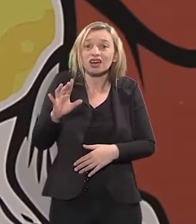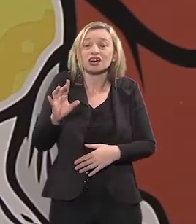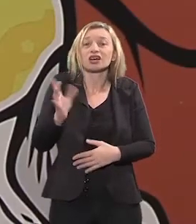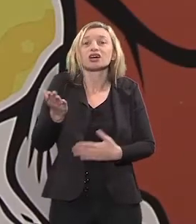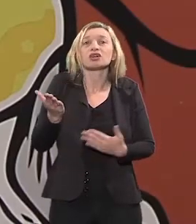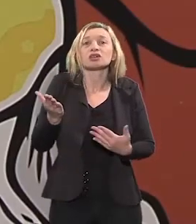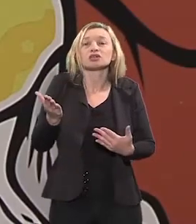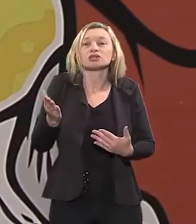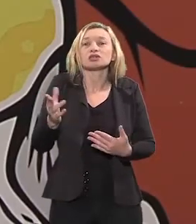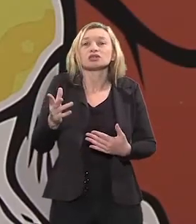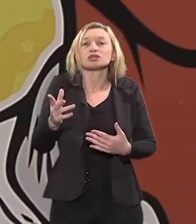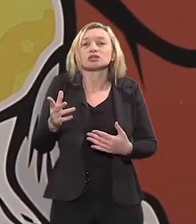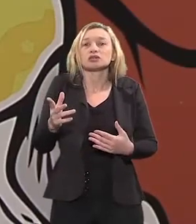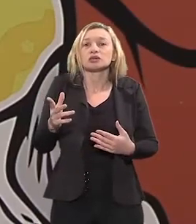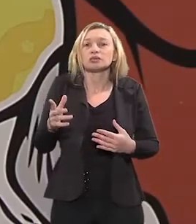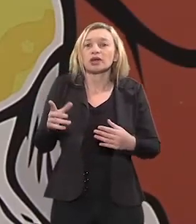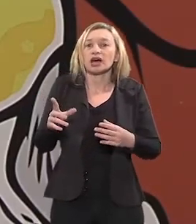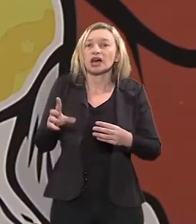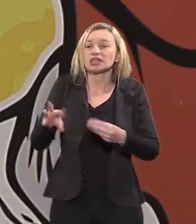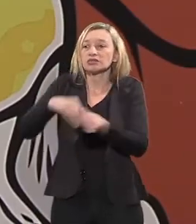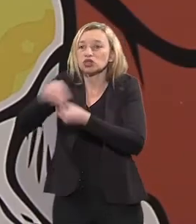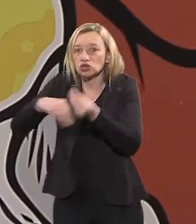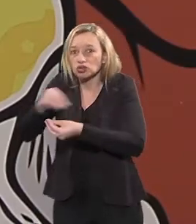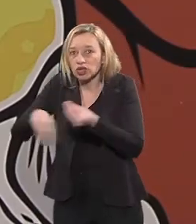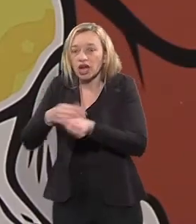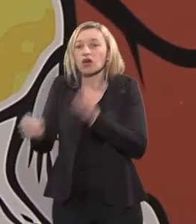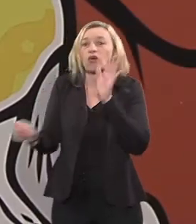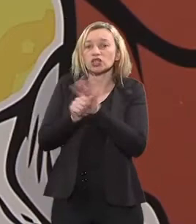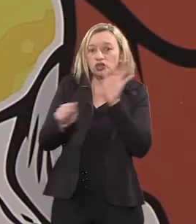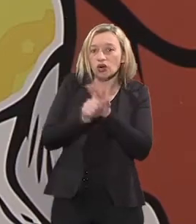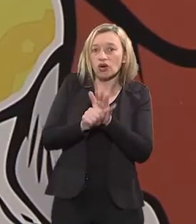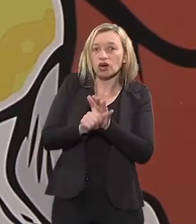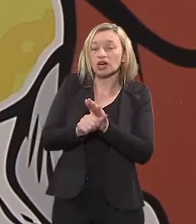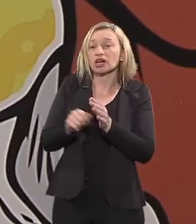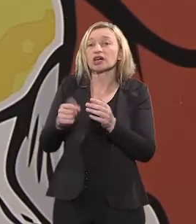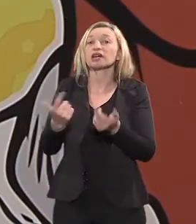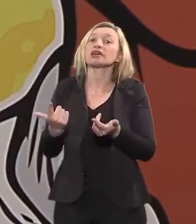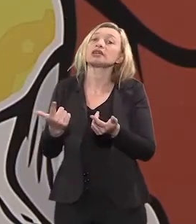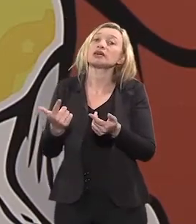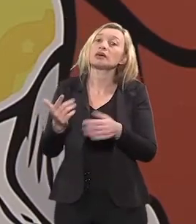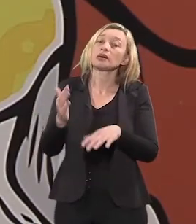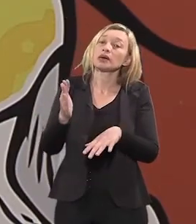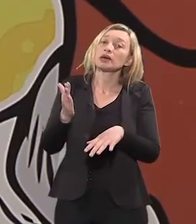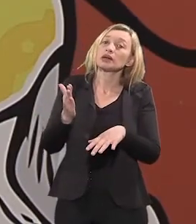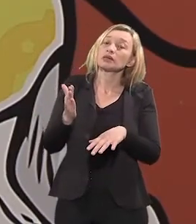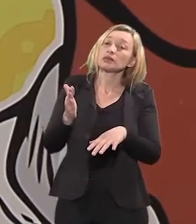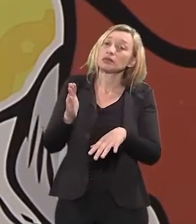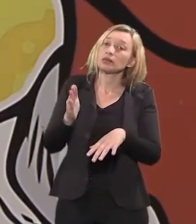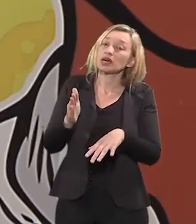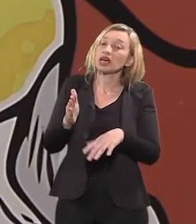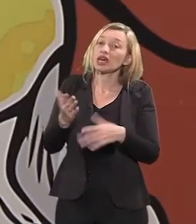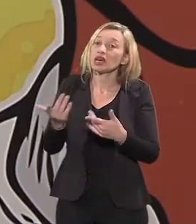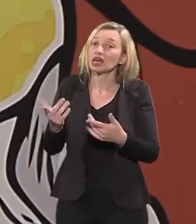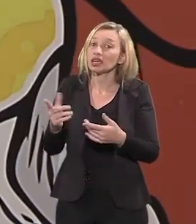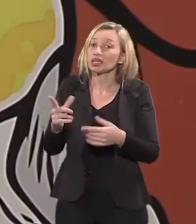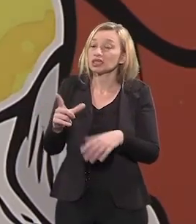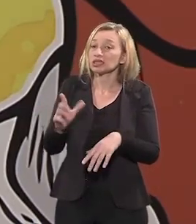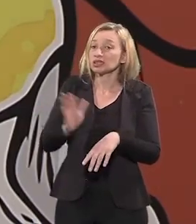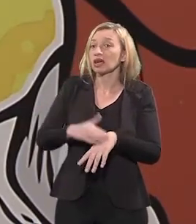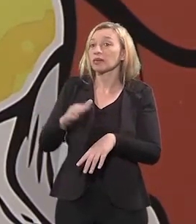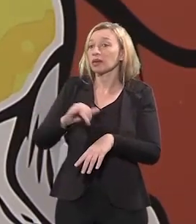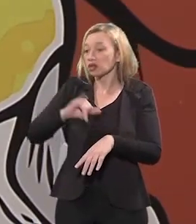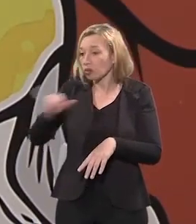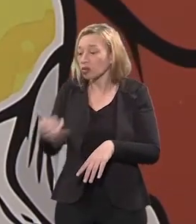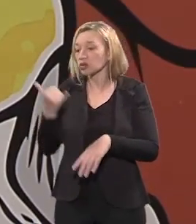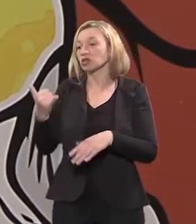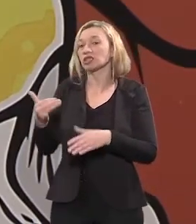inclusive, para o próprio tráfico de drogas, né? Muito mais chance delas se envolverem, enfim, elas não